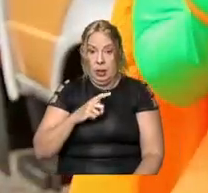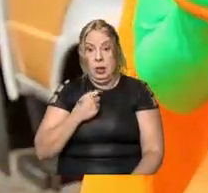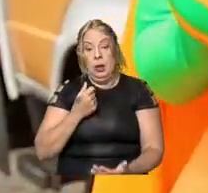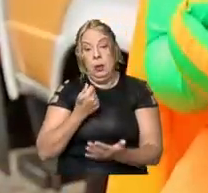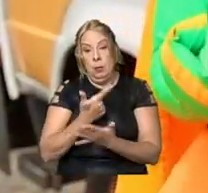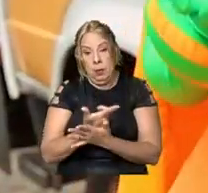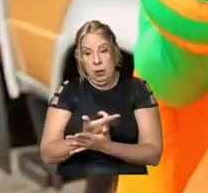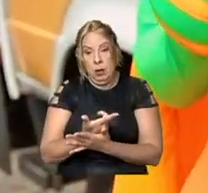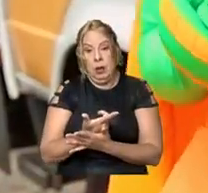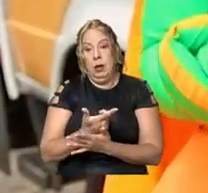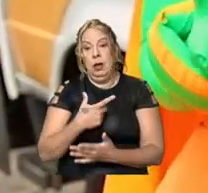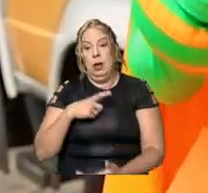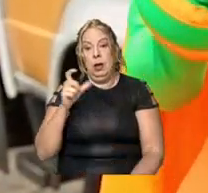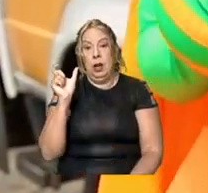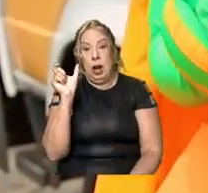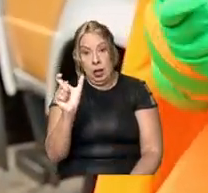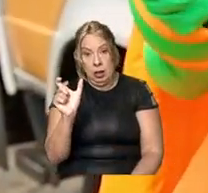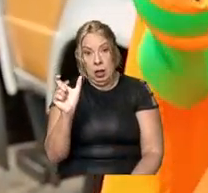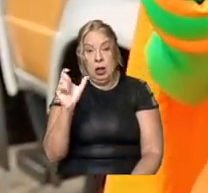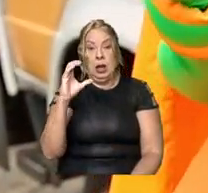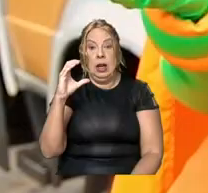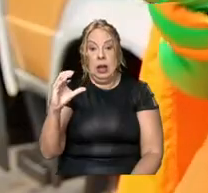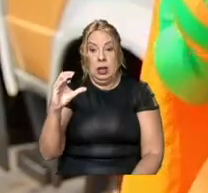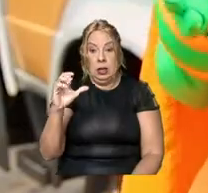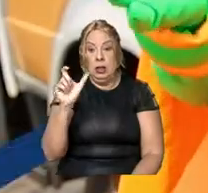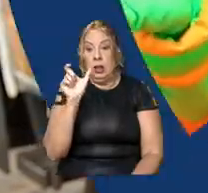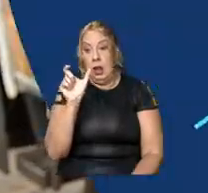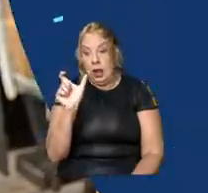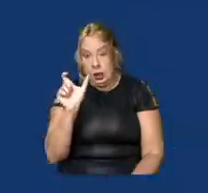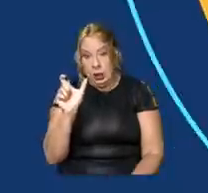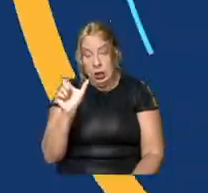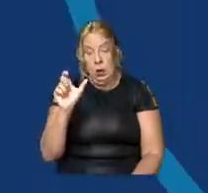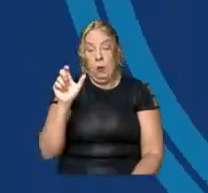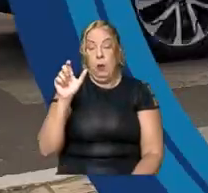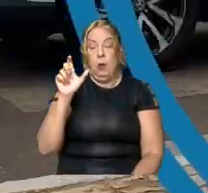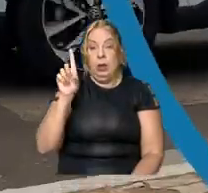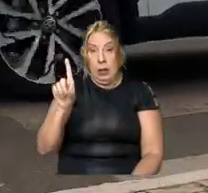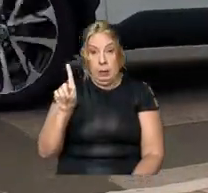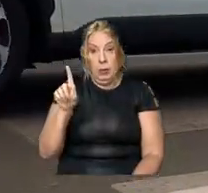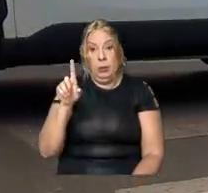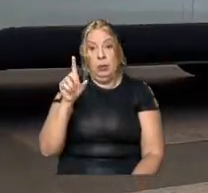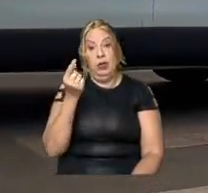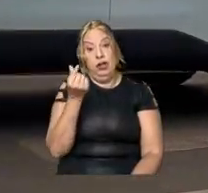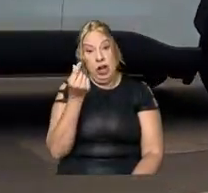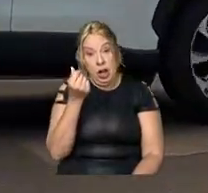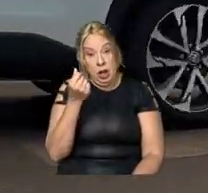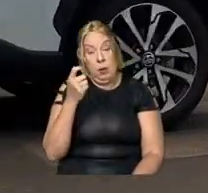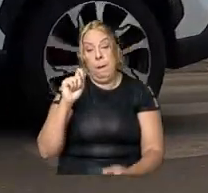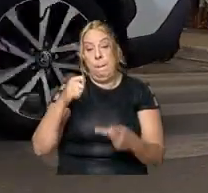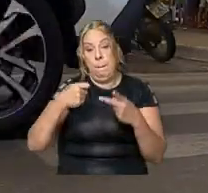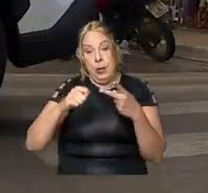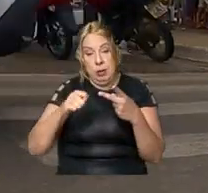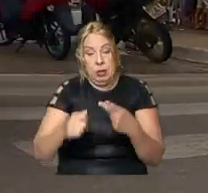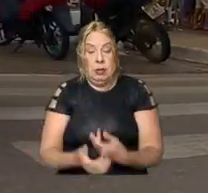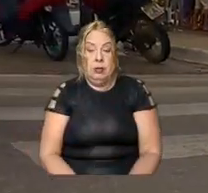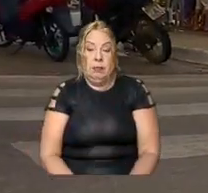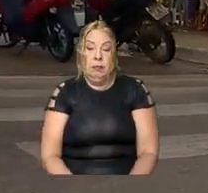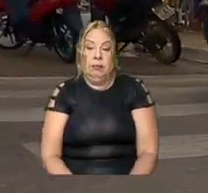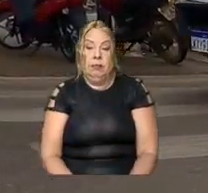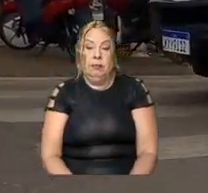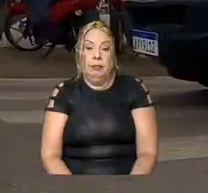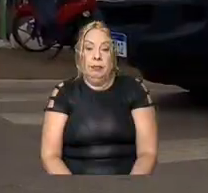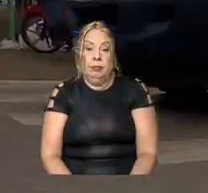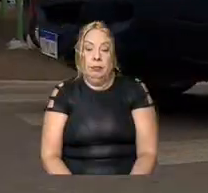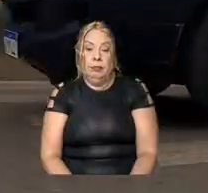a forma de pagamento é Pix, cartão de crédito e dinheiro. Ajude a Avosas. O Caju Cap anda de mãos